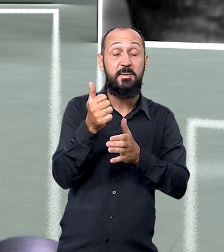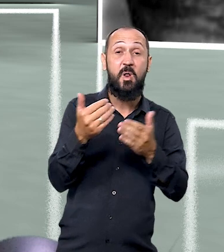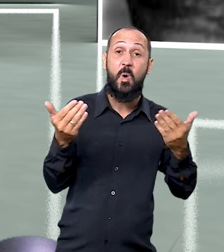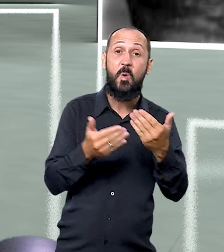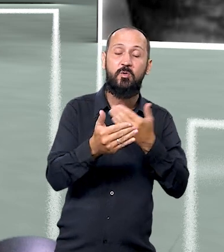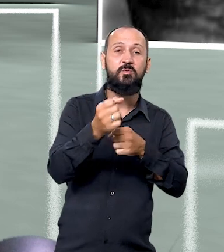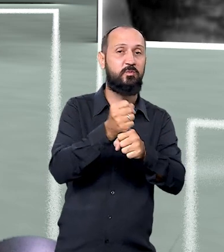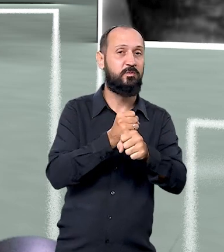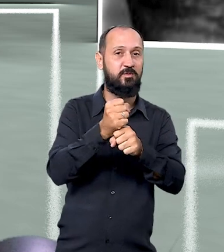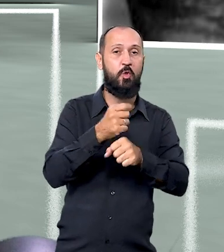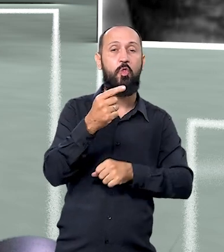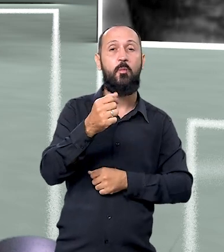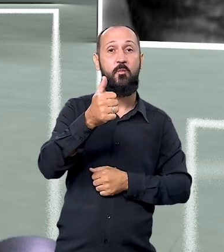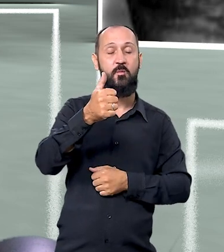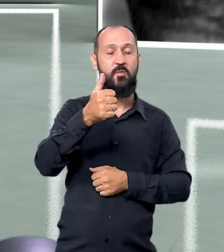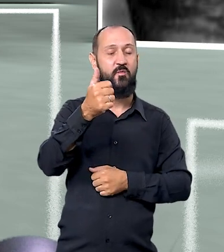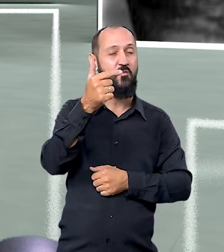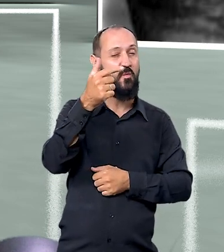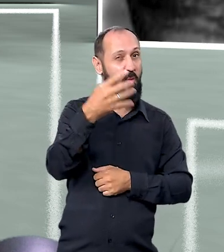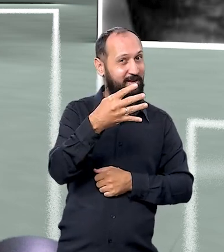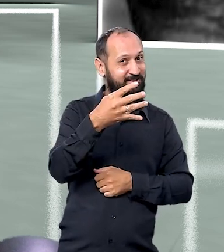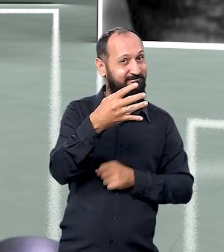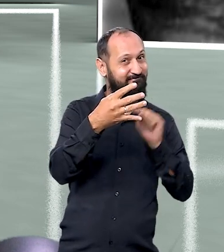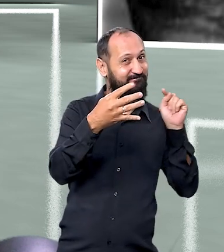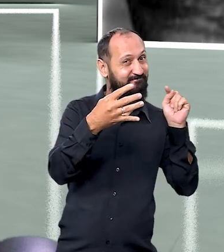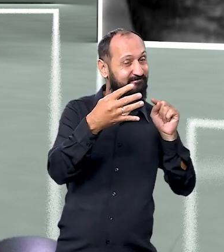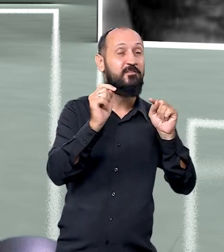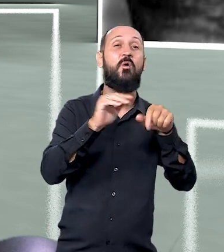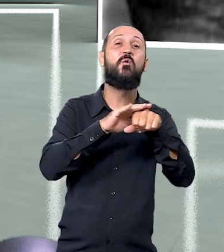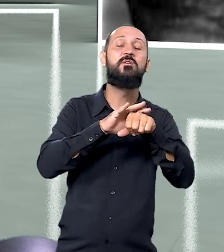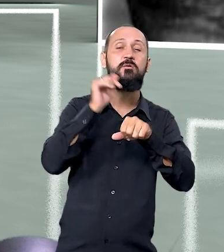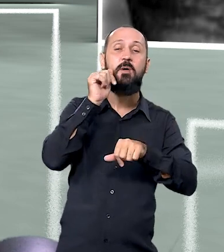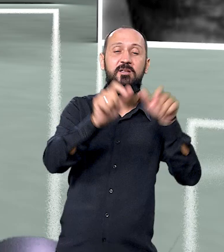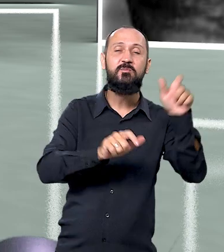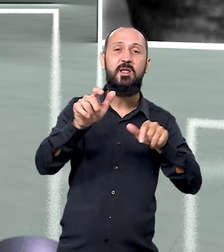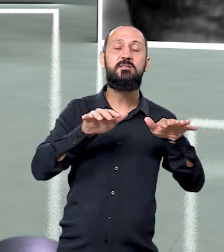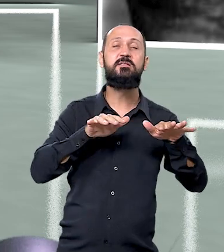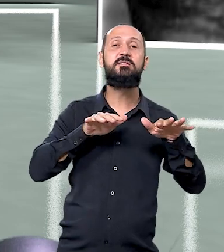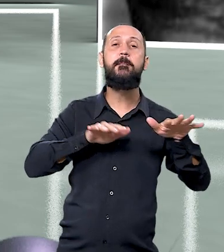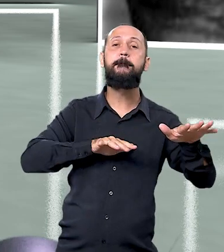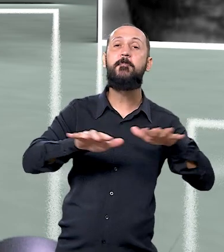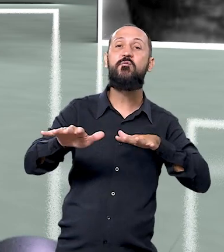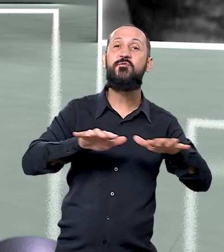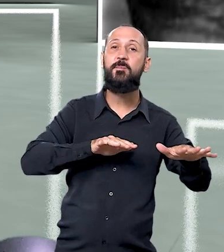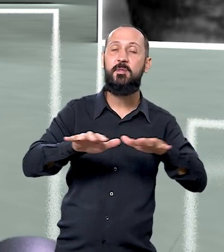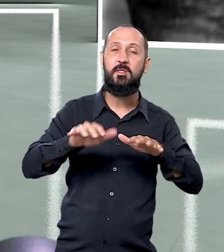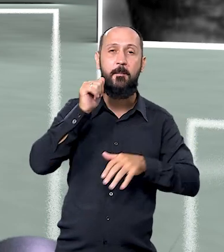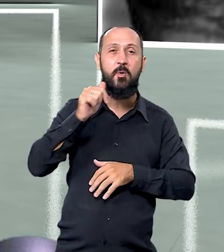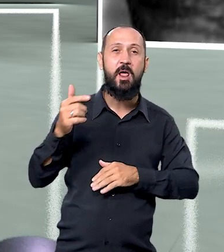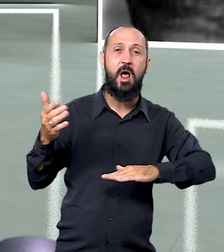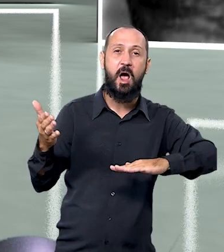nesta primeira edição do ano de 2024, nós vamos falar sobre mulheres em movimento, sobre a